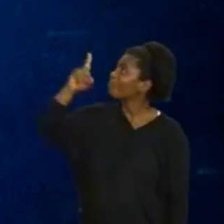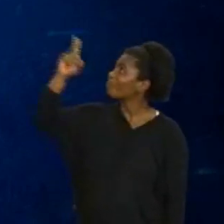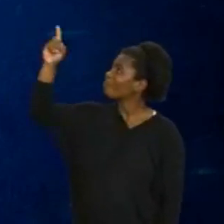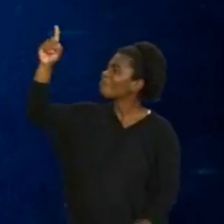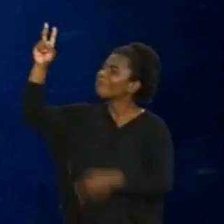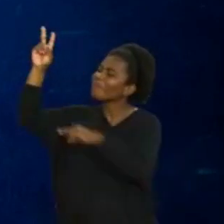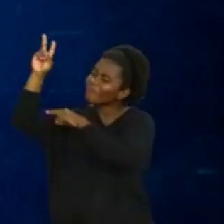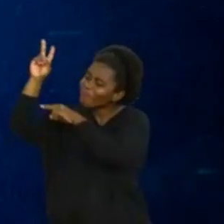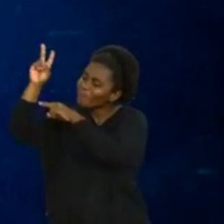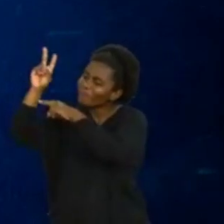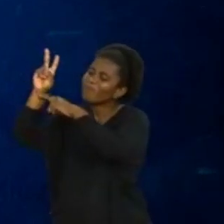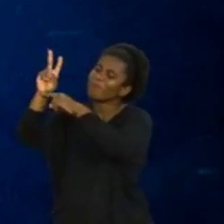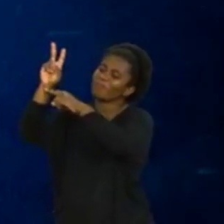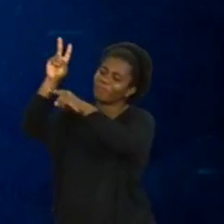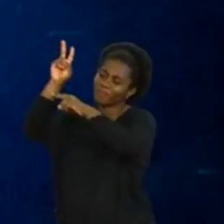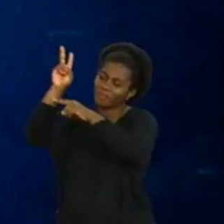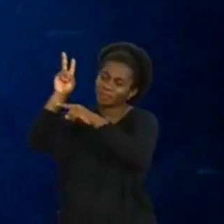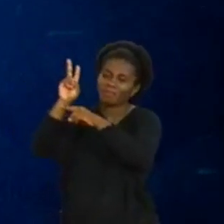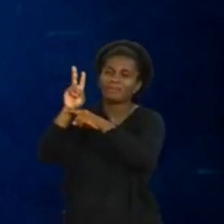cuido eu.